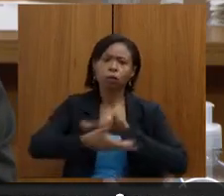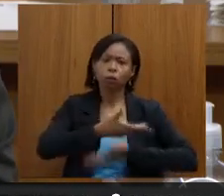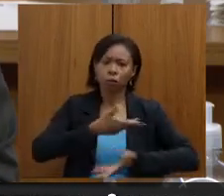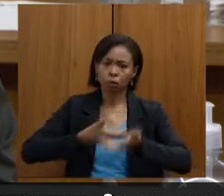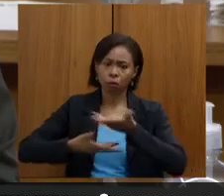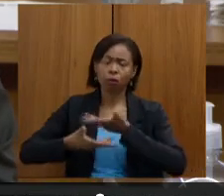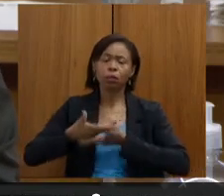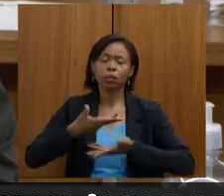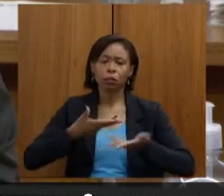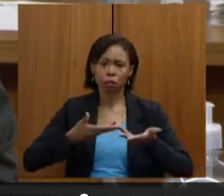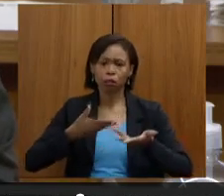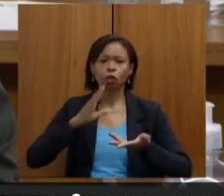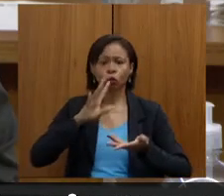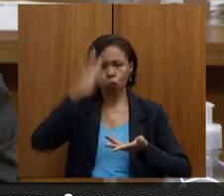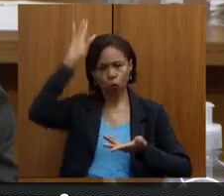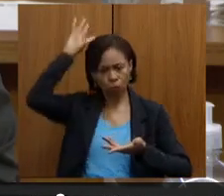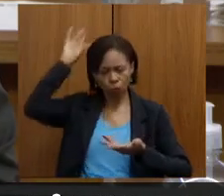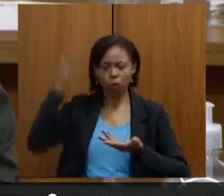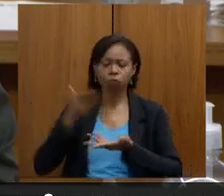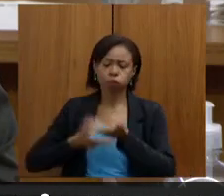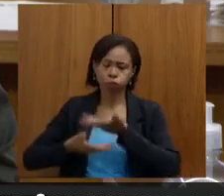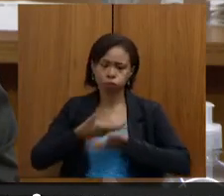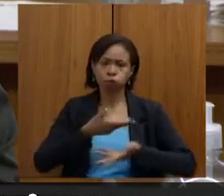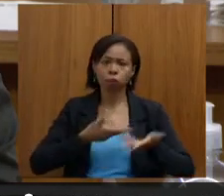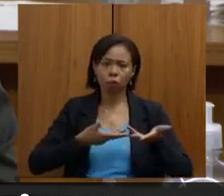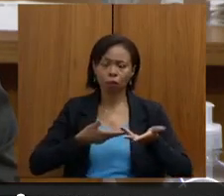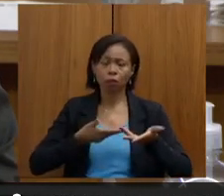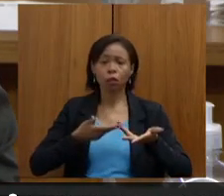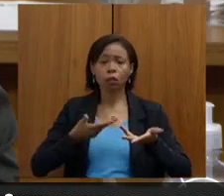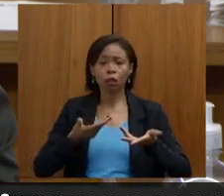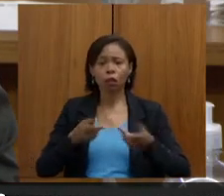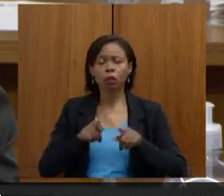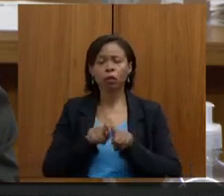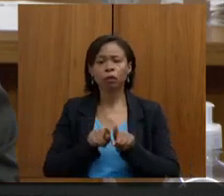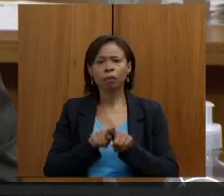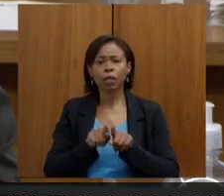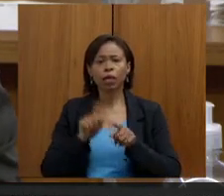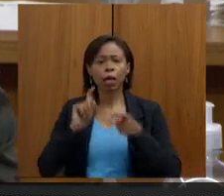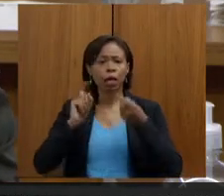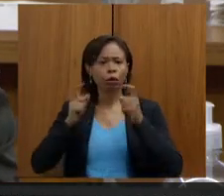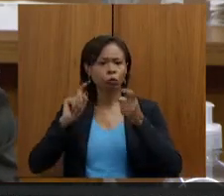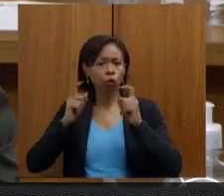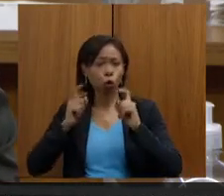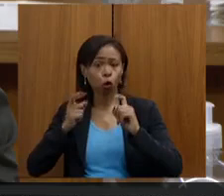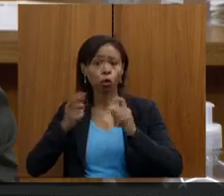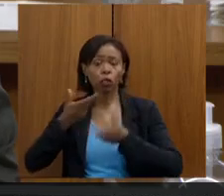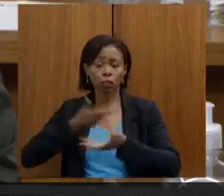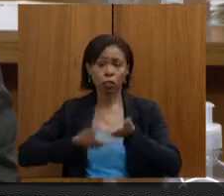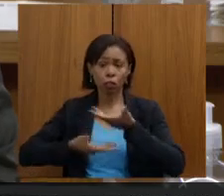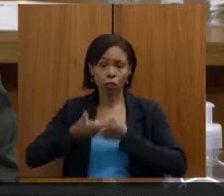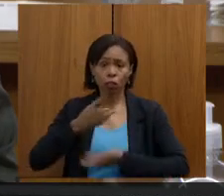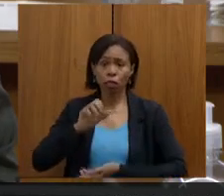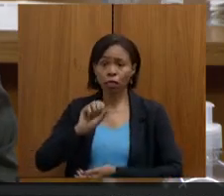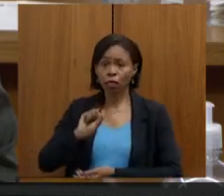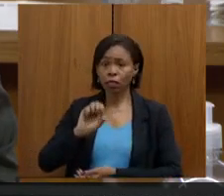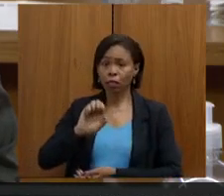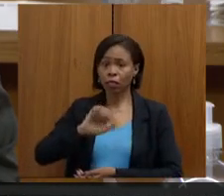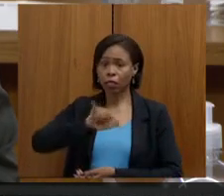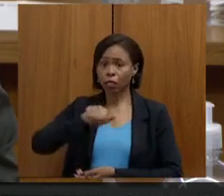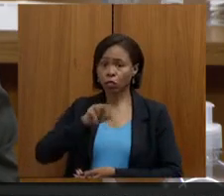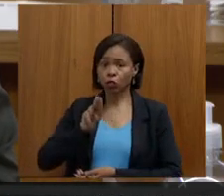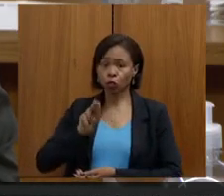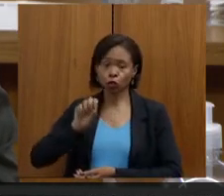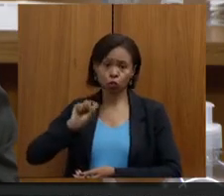trago aqui são as diversas reuniões de integração que são liderados pela sejusp e